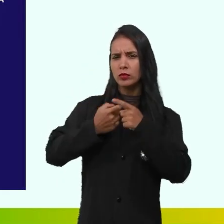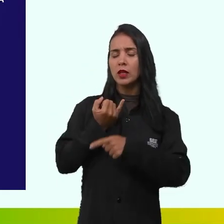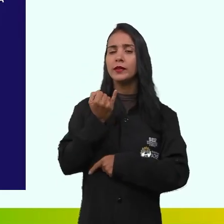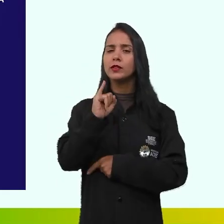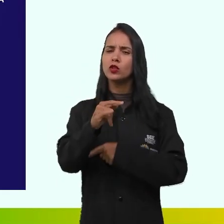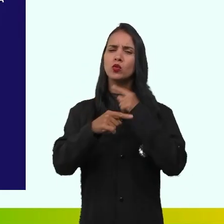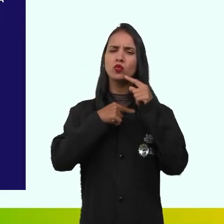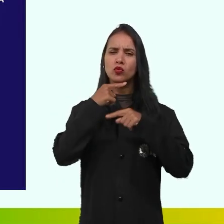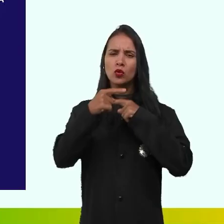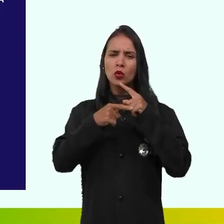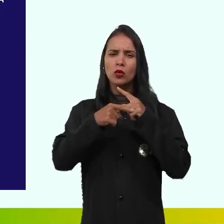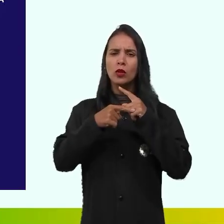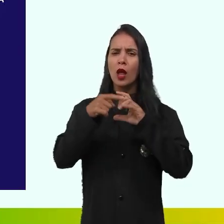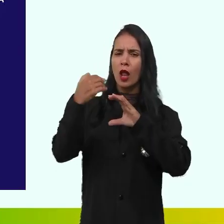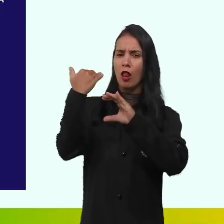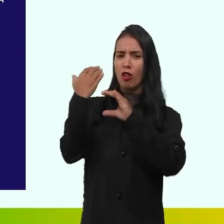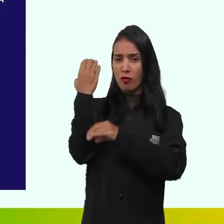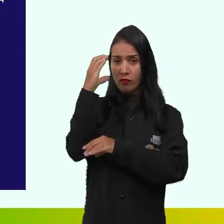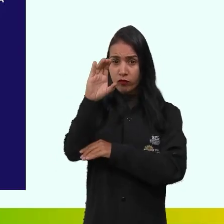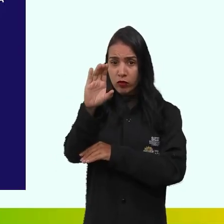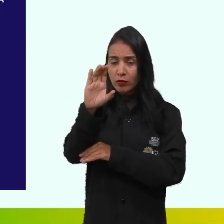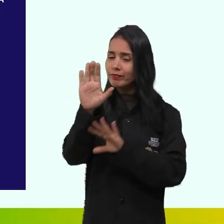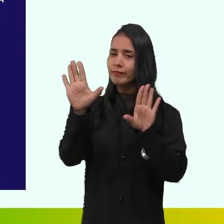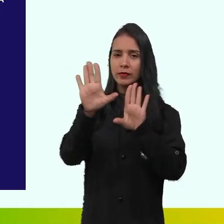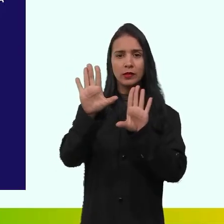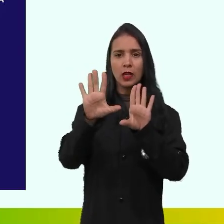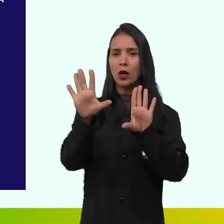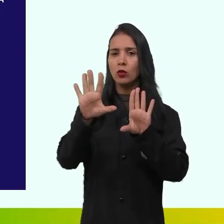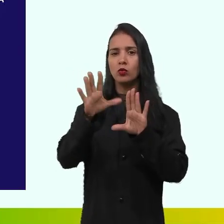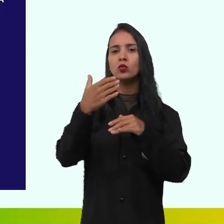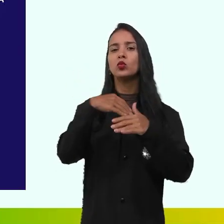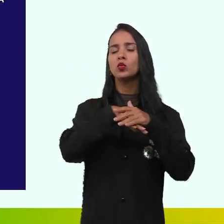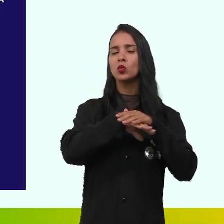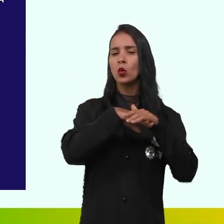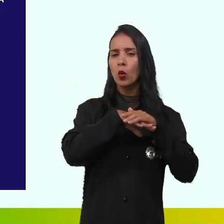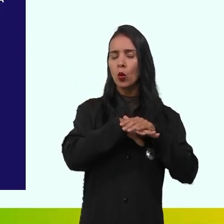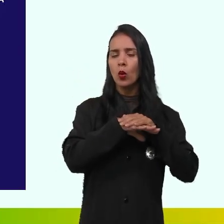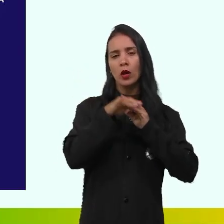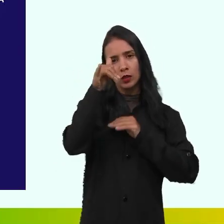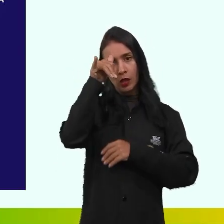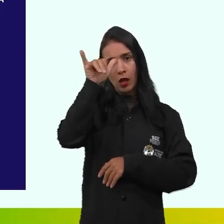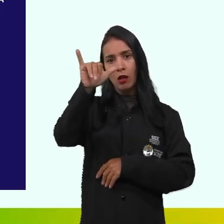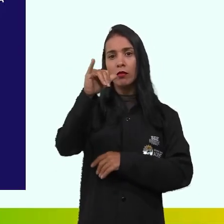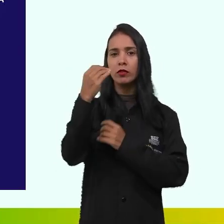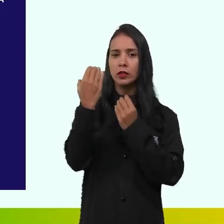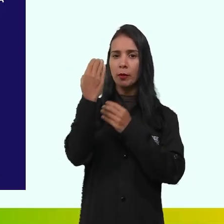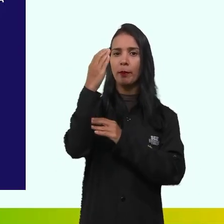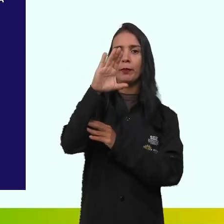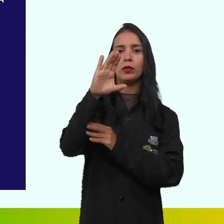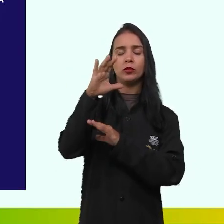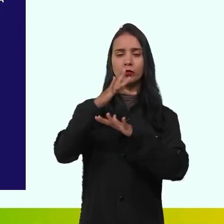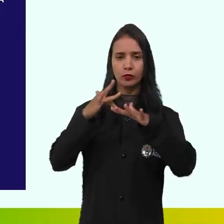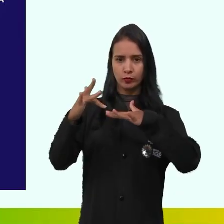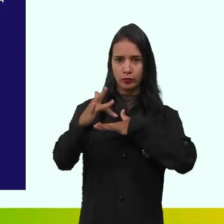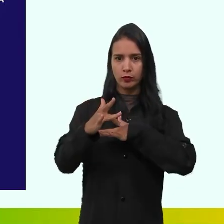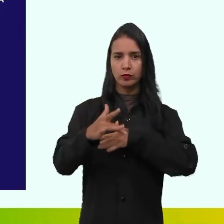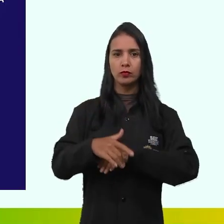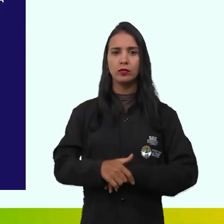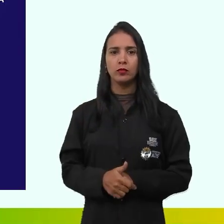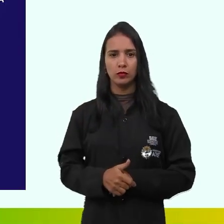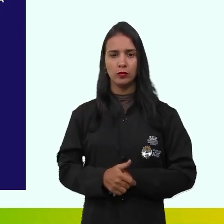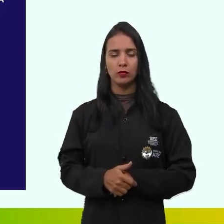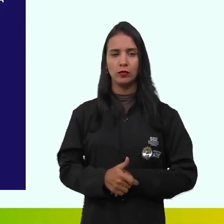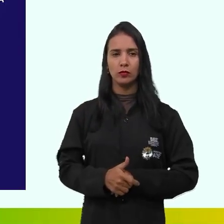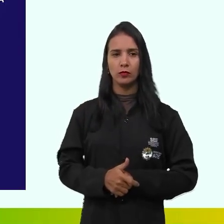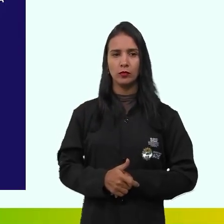não compartilhar do que trazer ali uma informação que pode prejudicar a terceiros, tá? Verifica